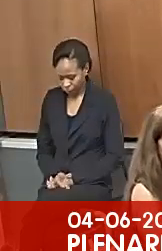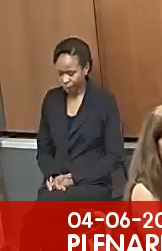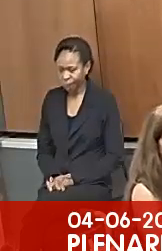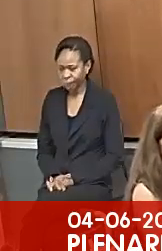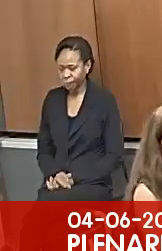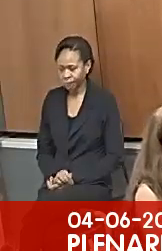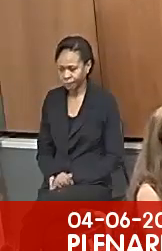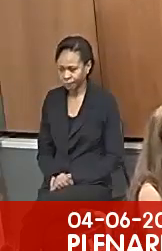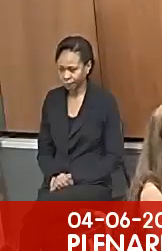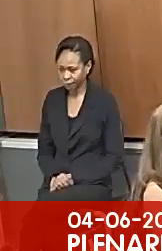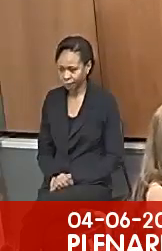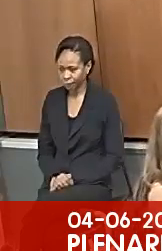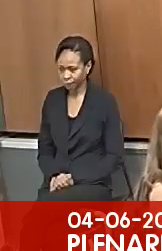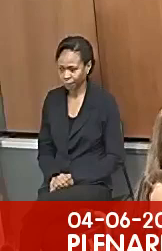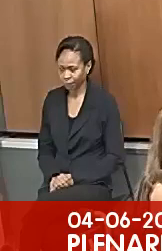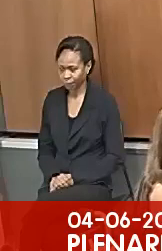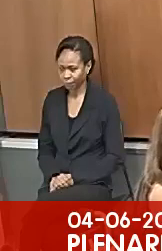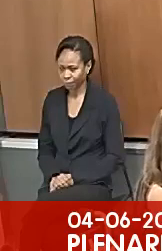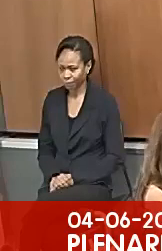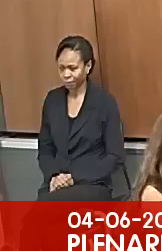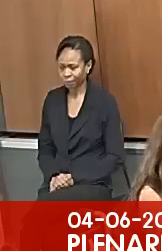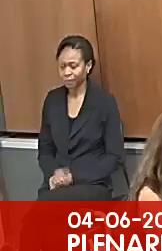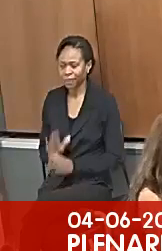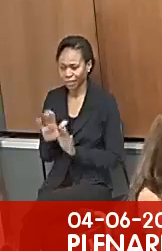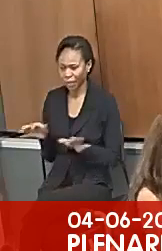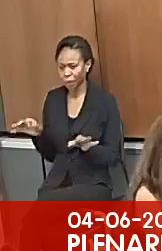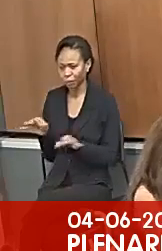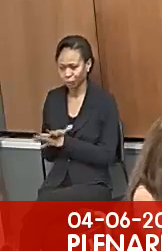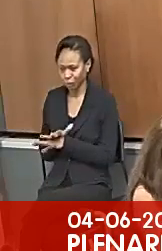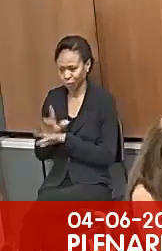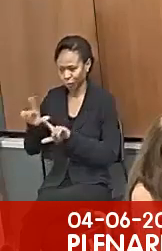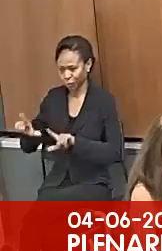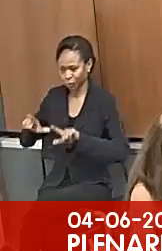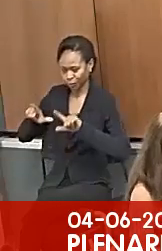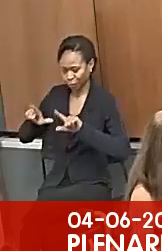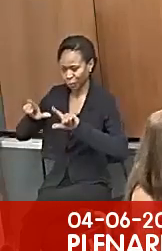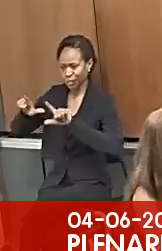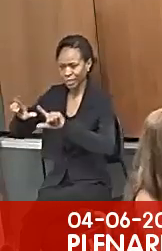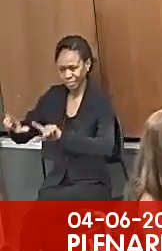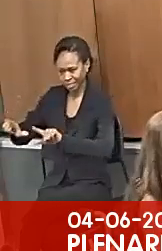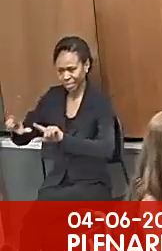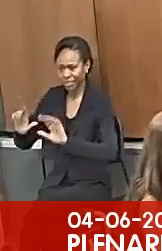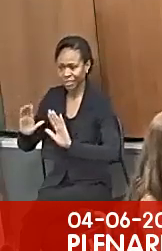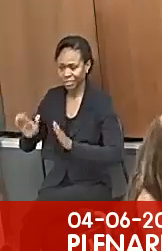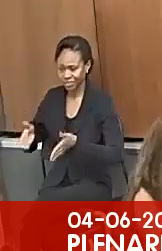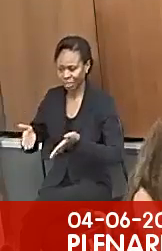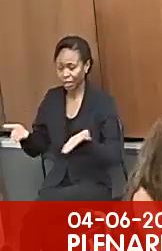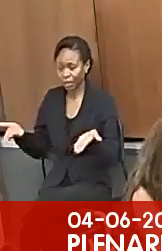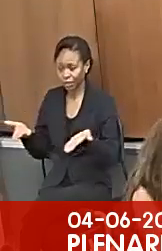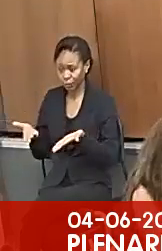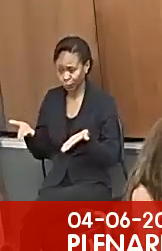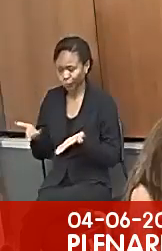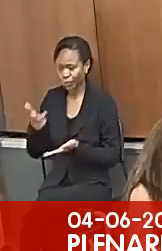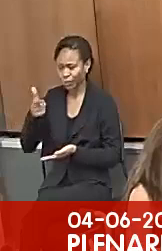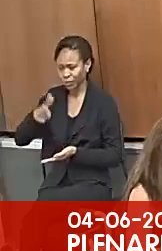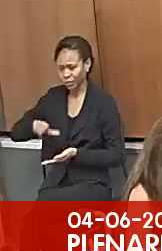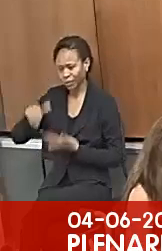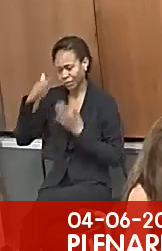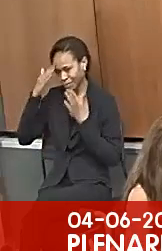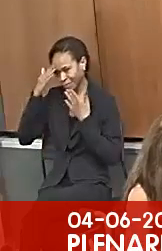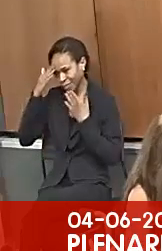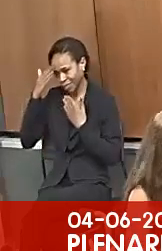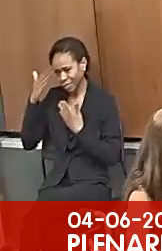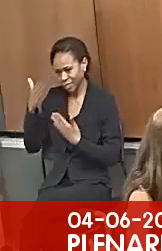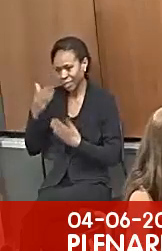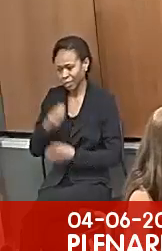Muito bem, então realizada aí a entrega do diploma, nós queremos aqui mais uma vez